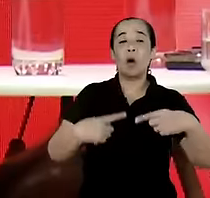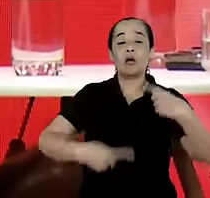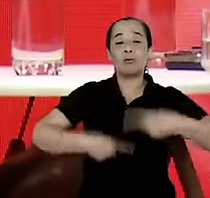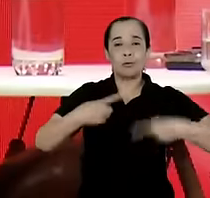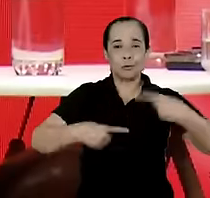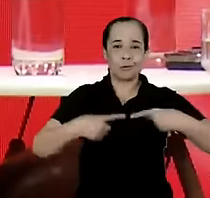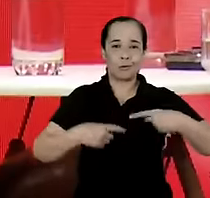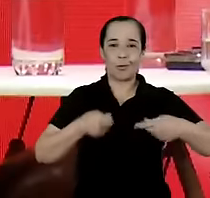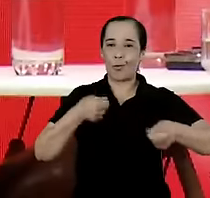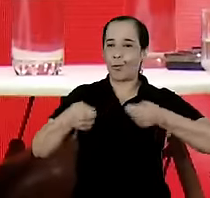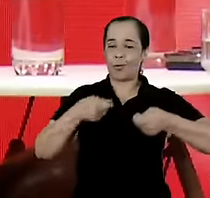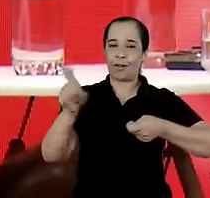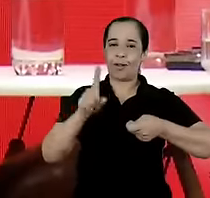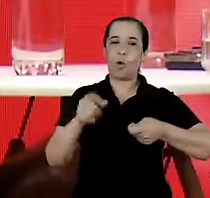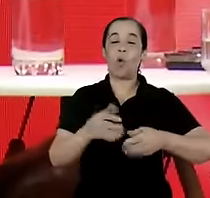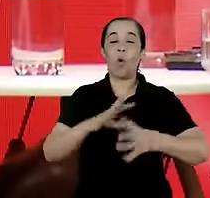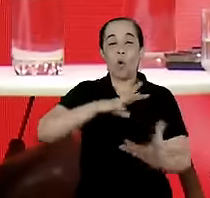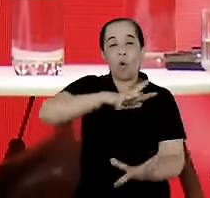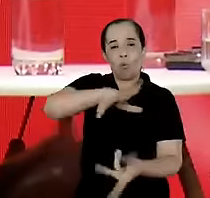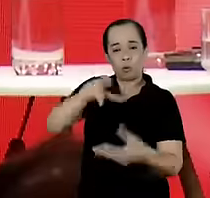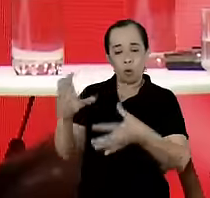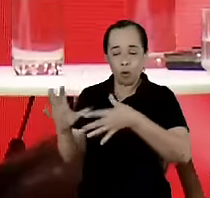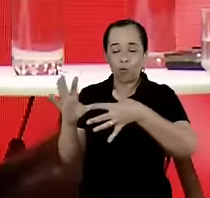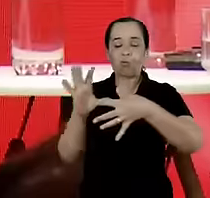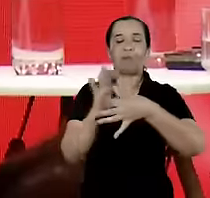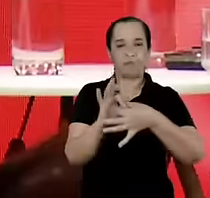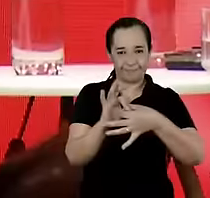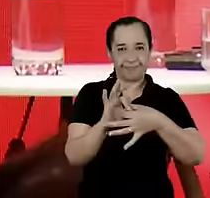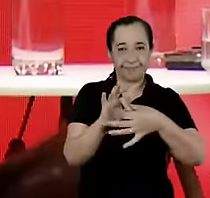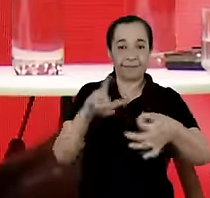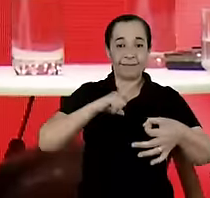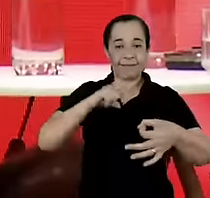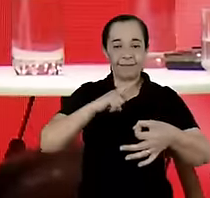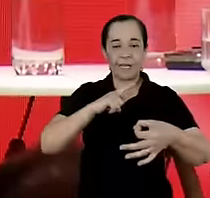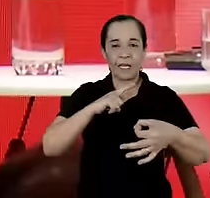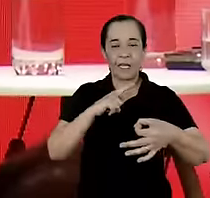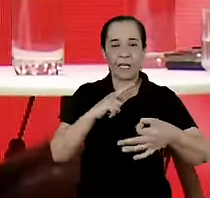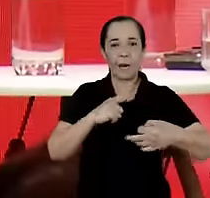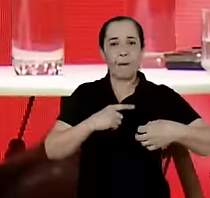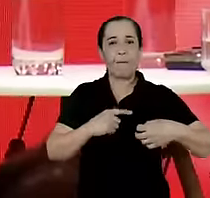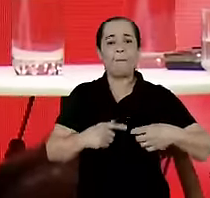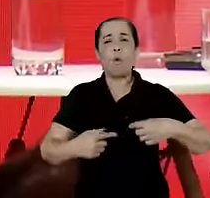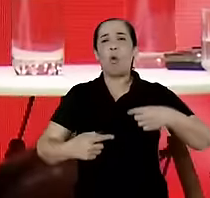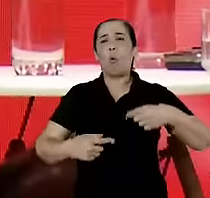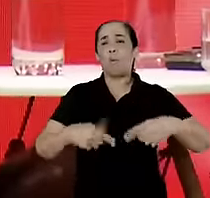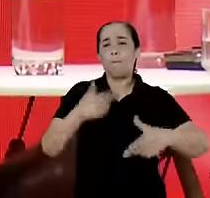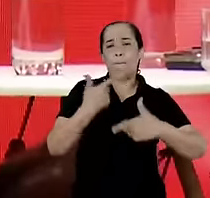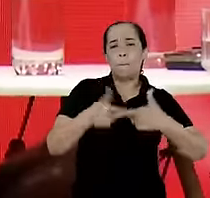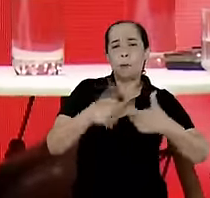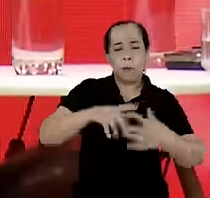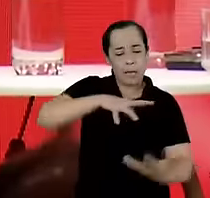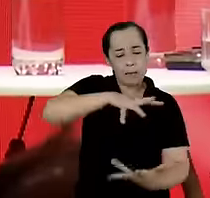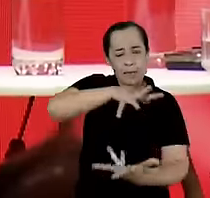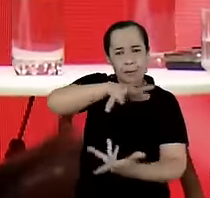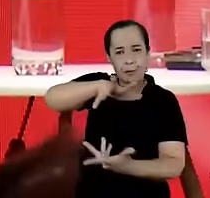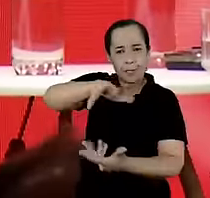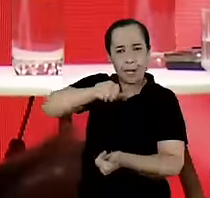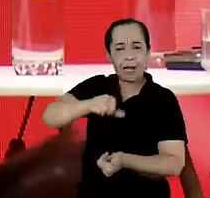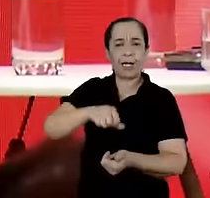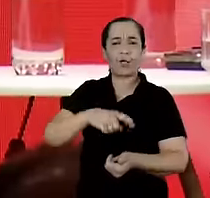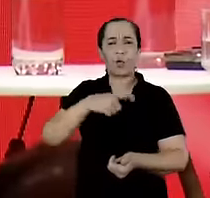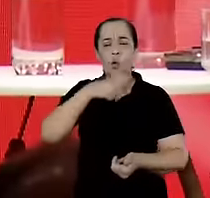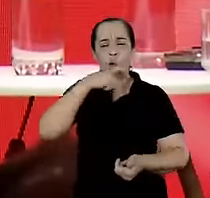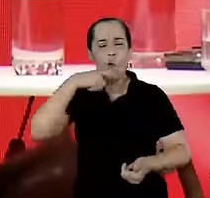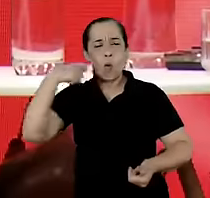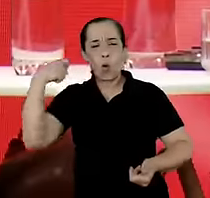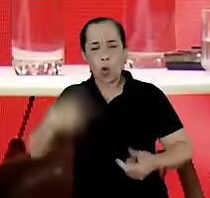mais conectado cada vez mais e tem questões geopolíticas né iniciando com Rússia e Ucrânia e agora mais recente no Oriente Médio Qual que é